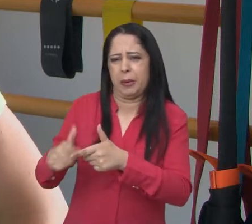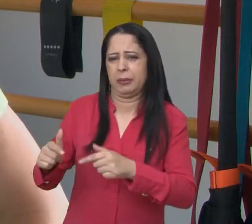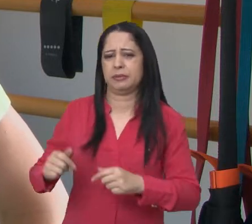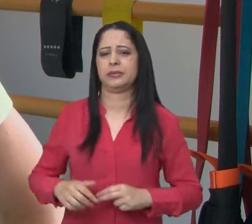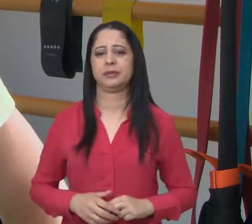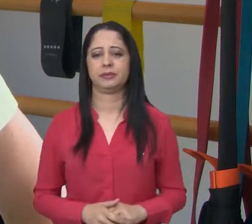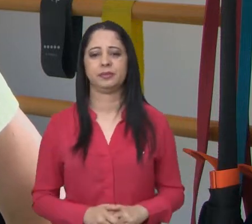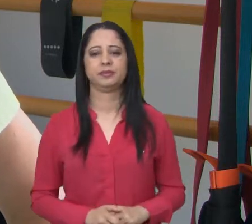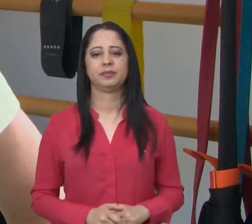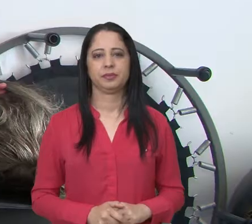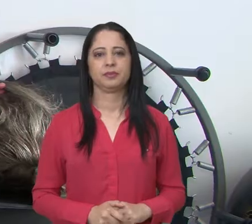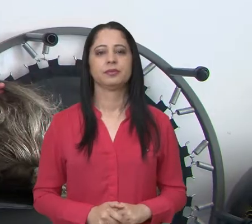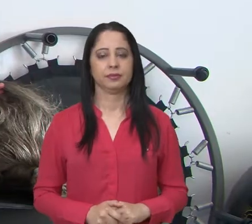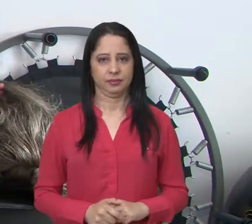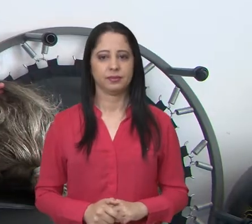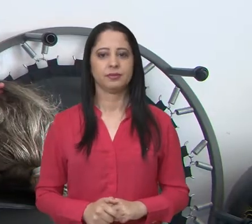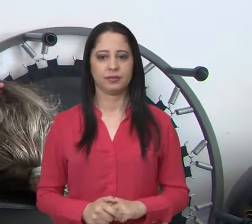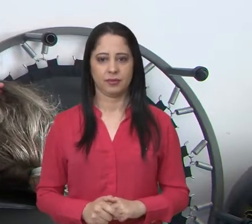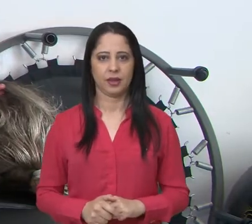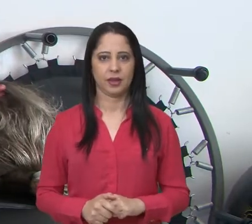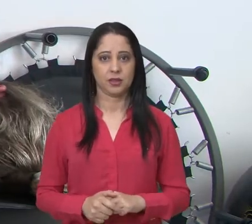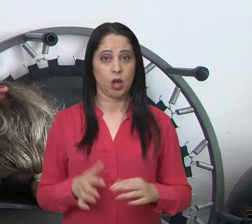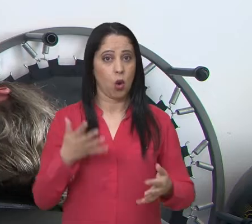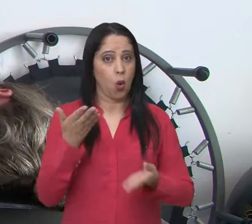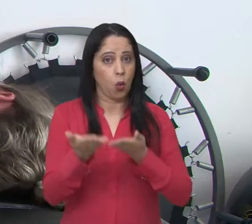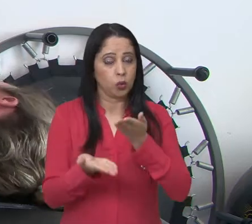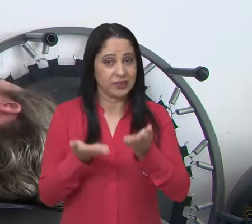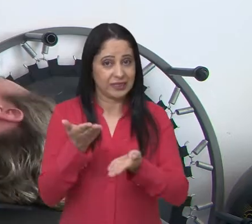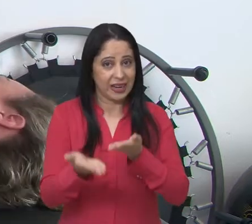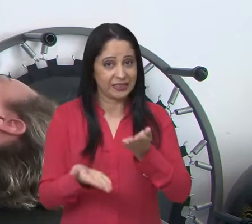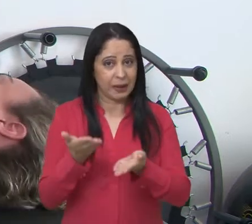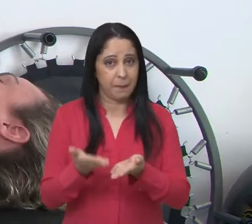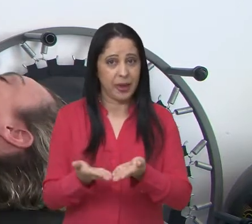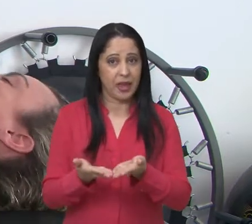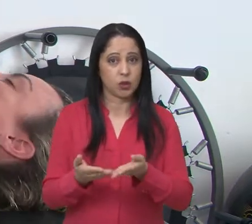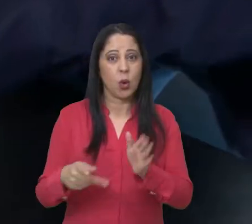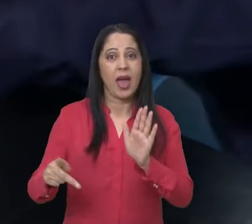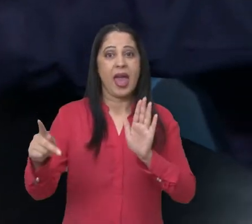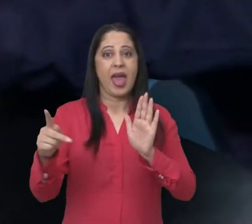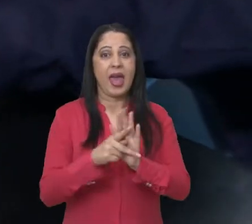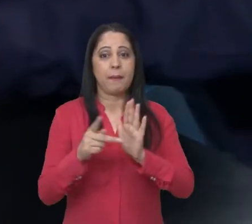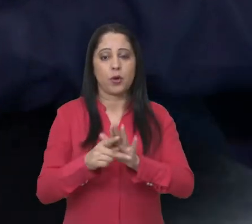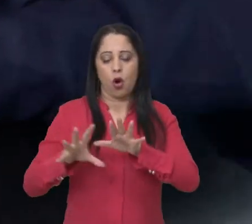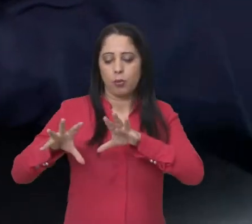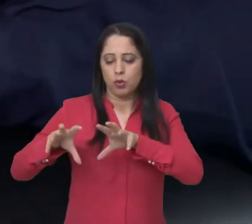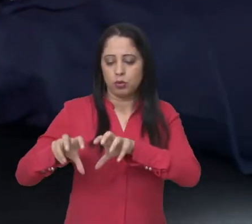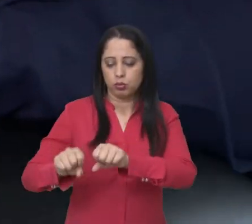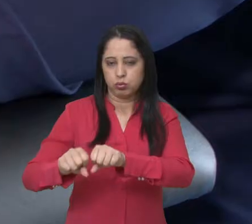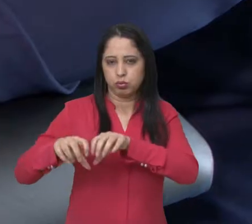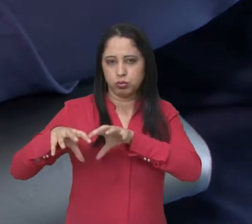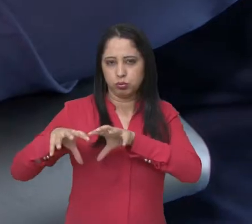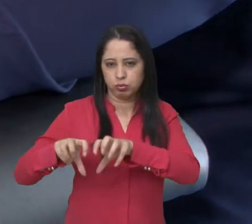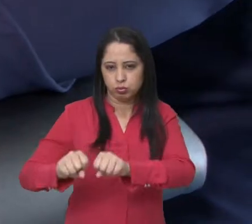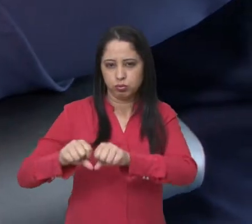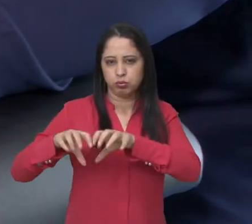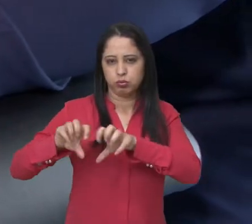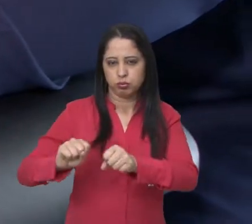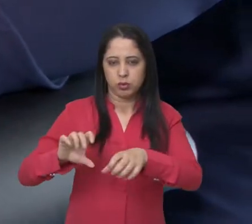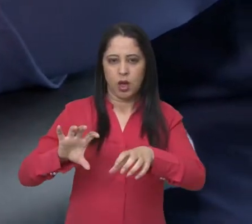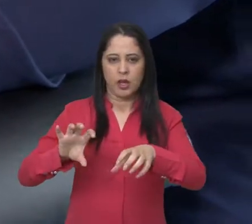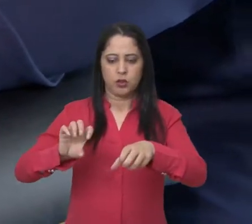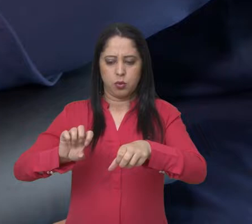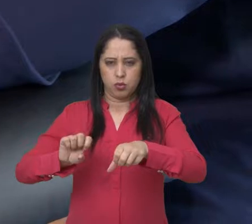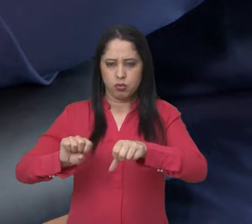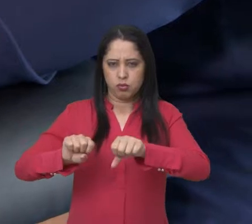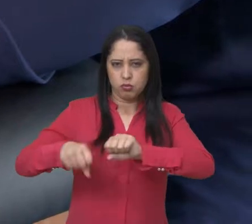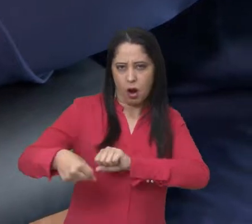problema, da patologia, né? Todo o processo é feito por meio da intervenção manual do osteopata sobre as partes do corpo que